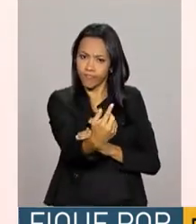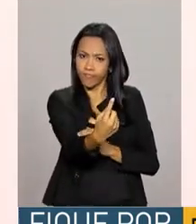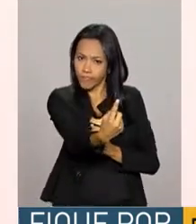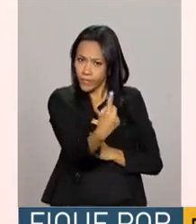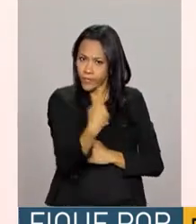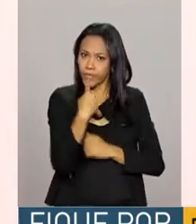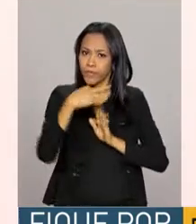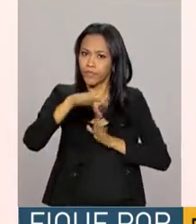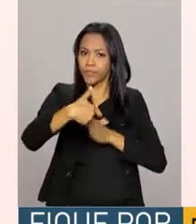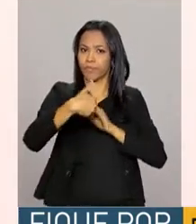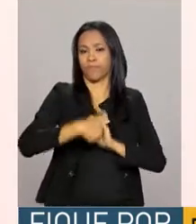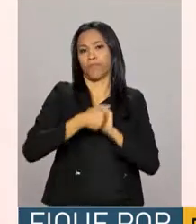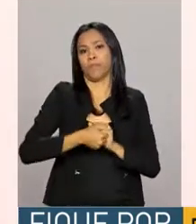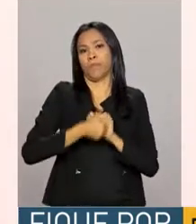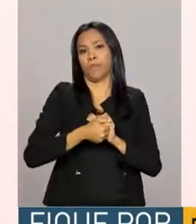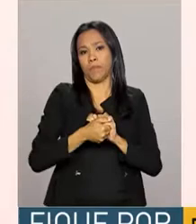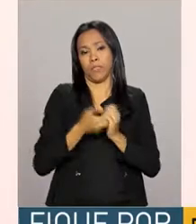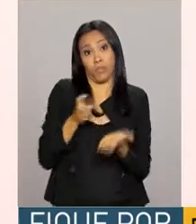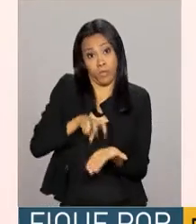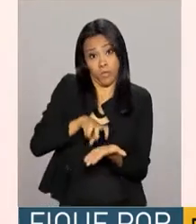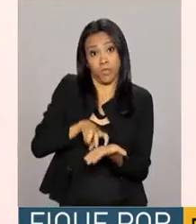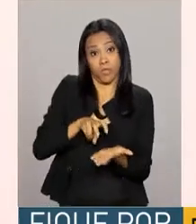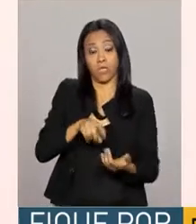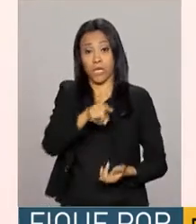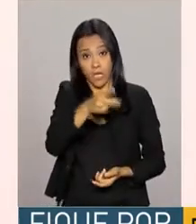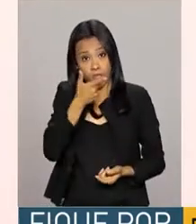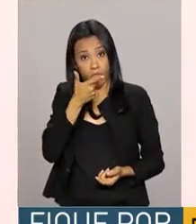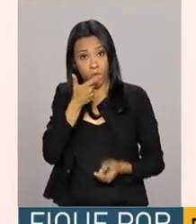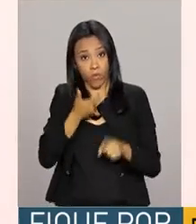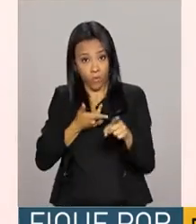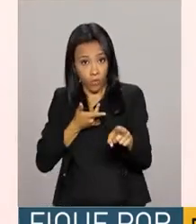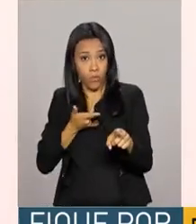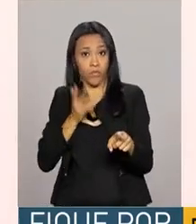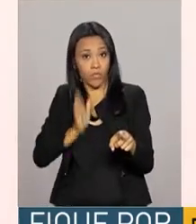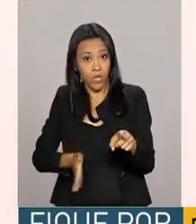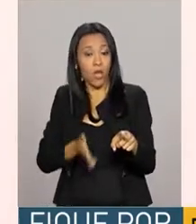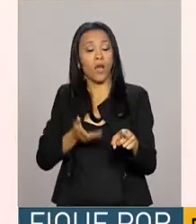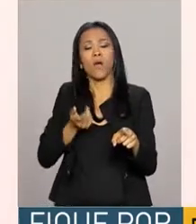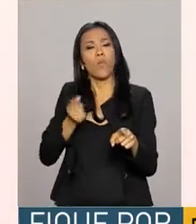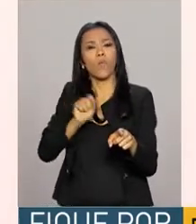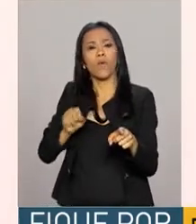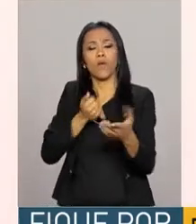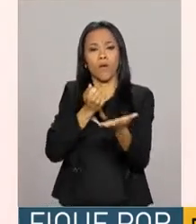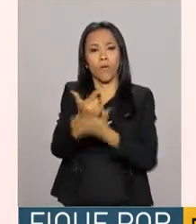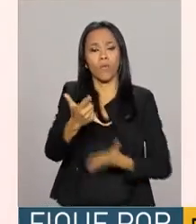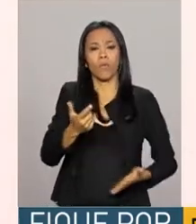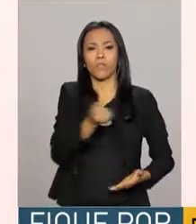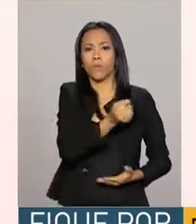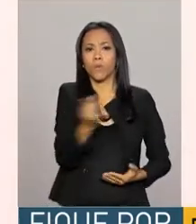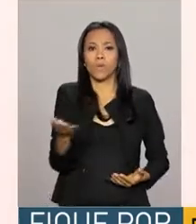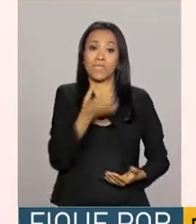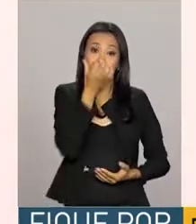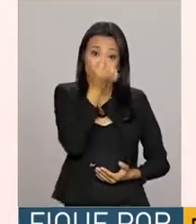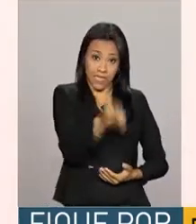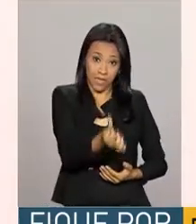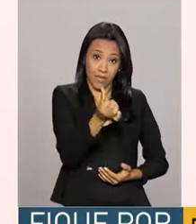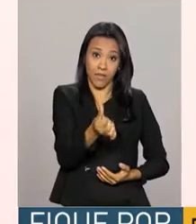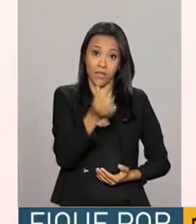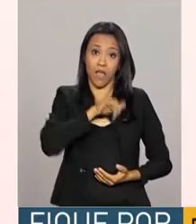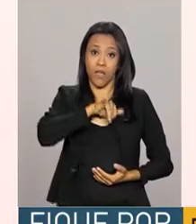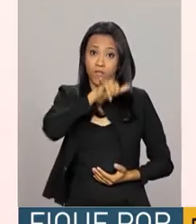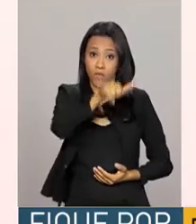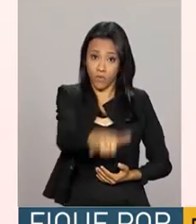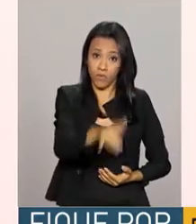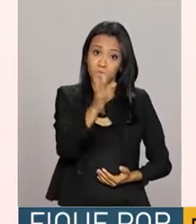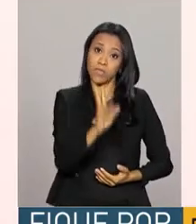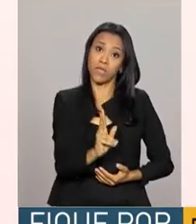logo pela manhã e confirmou a compra que já vinha sendo negociada de seis aviões desse kc 390